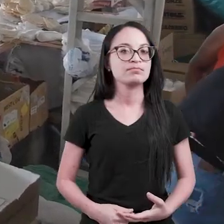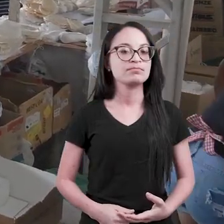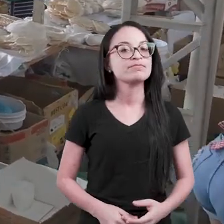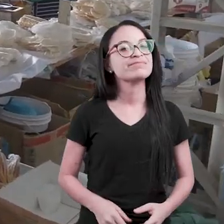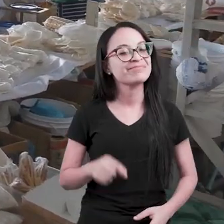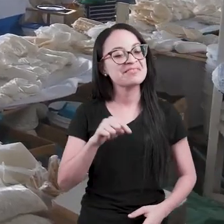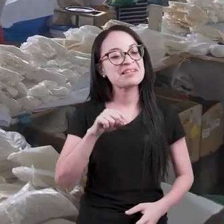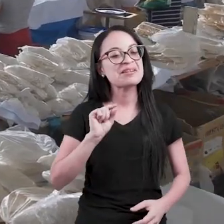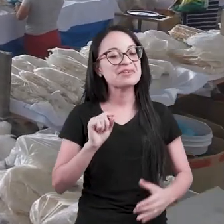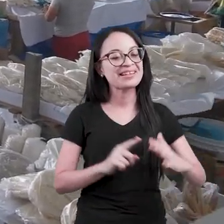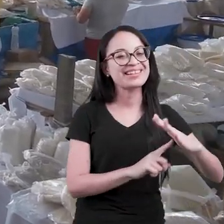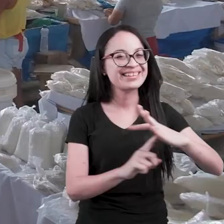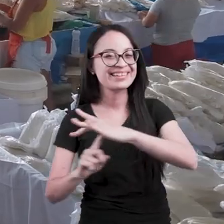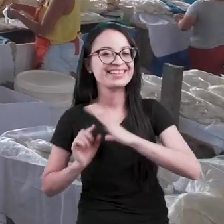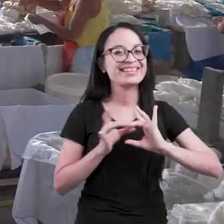E essa é a Feira Livre.